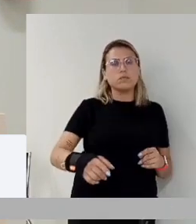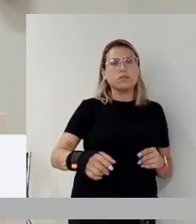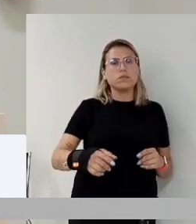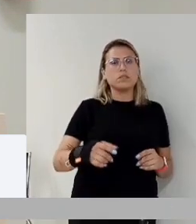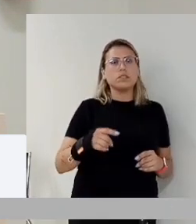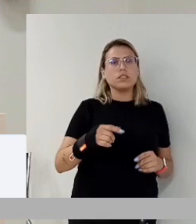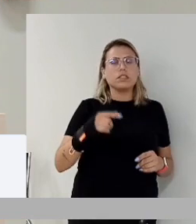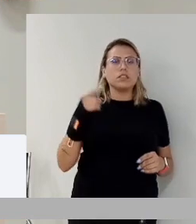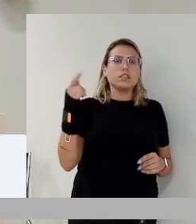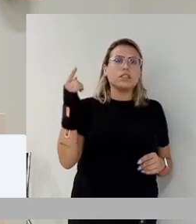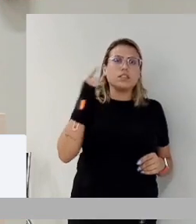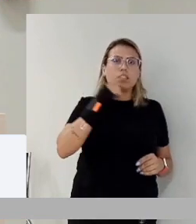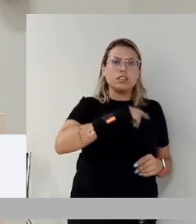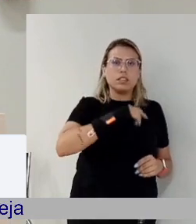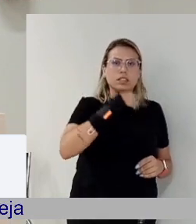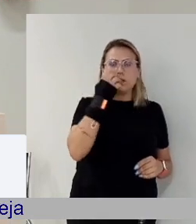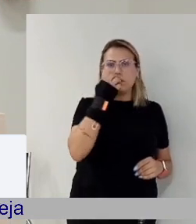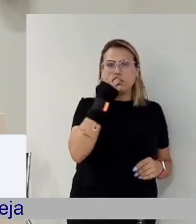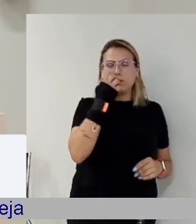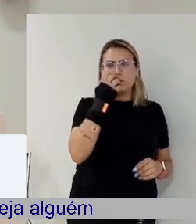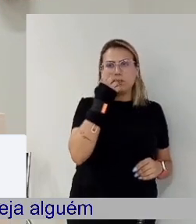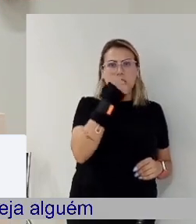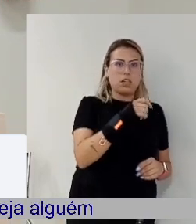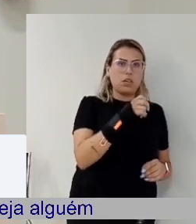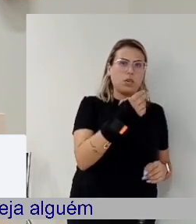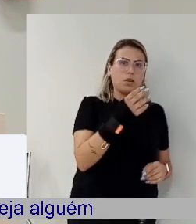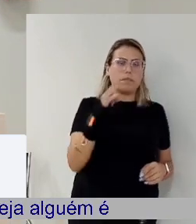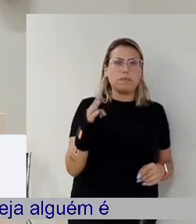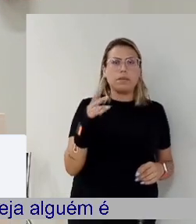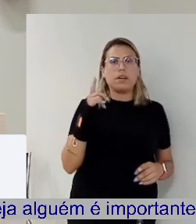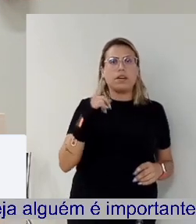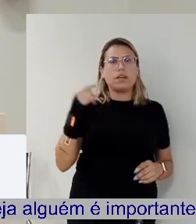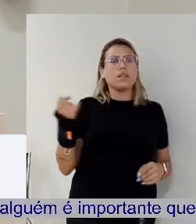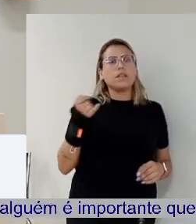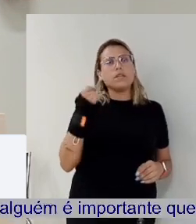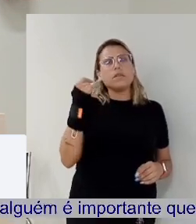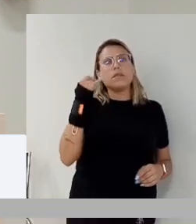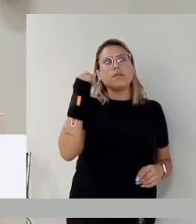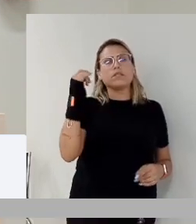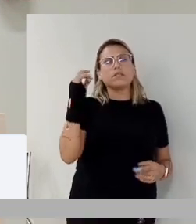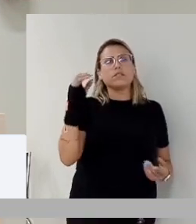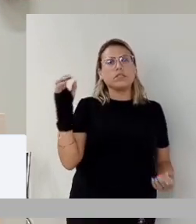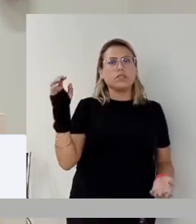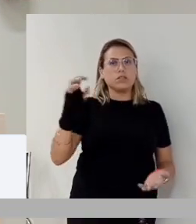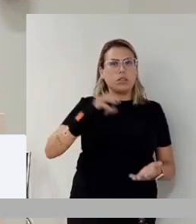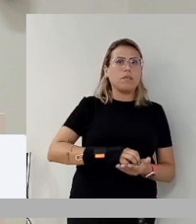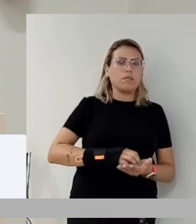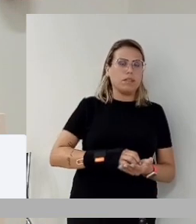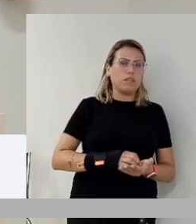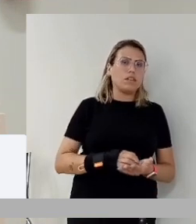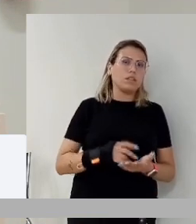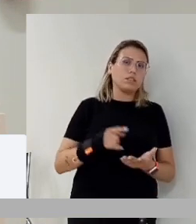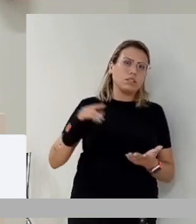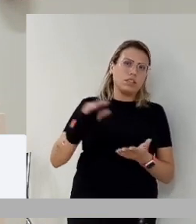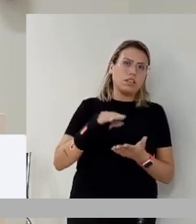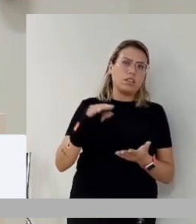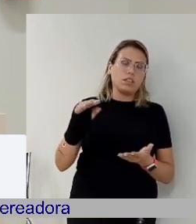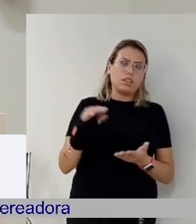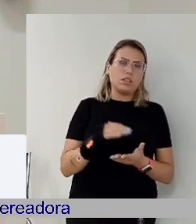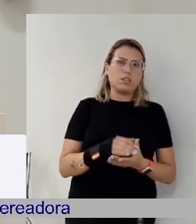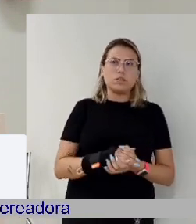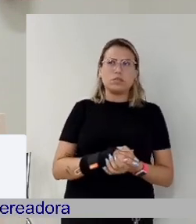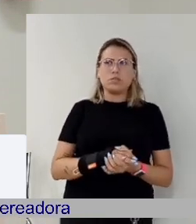ganhar independente que seja A ou B é importante que seja aplicado esse recurso até porque vereadora